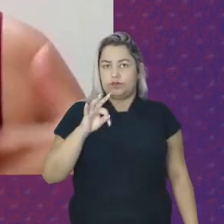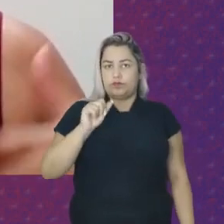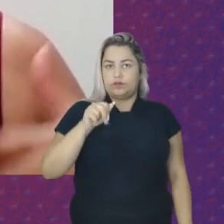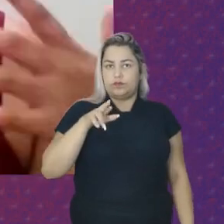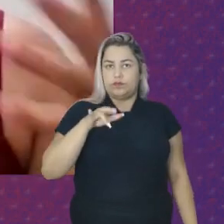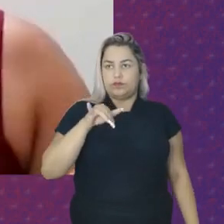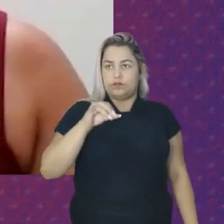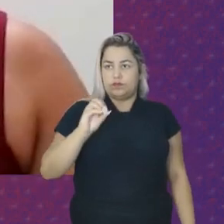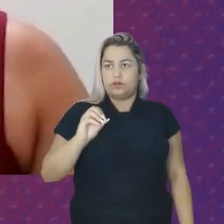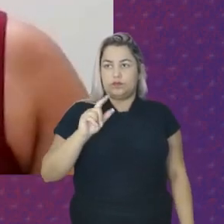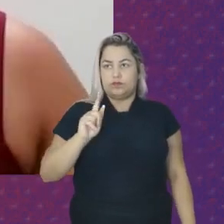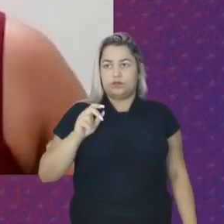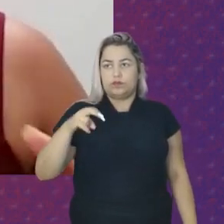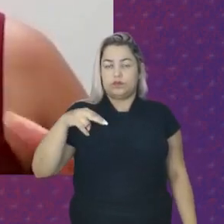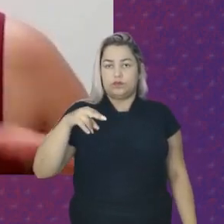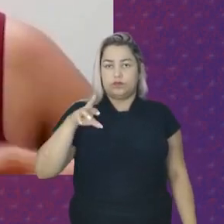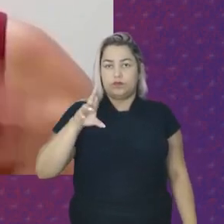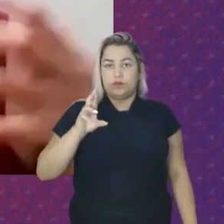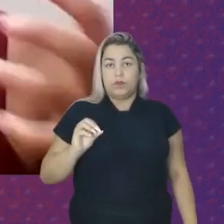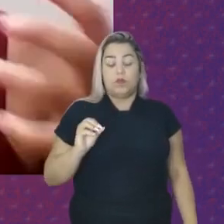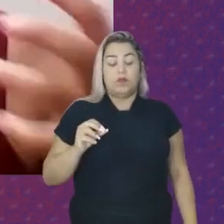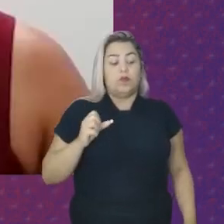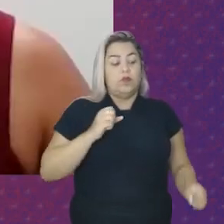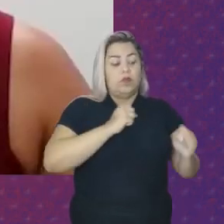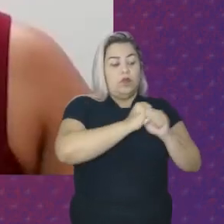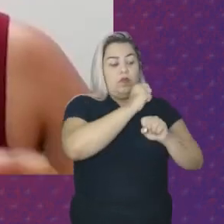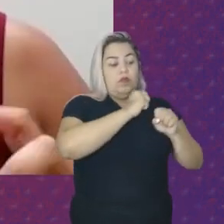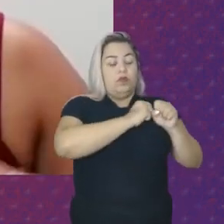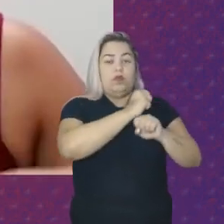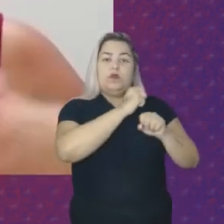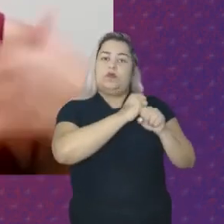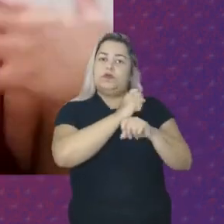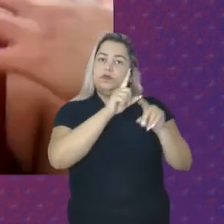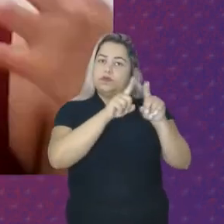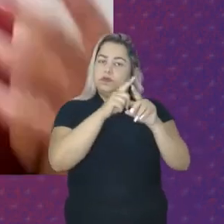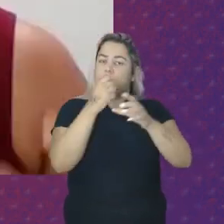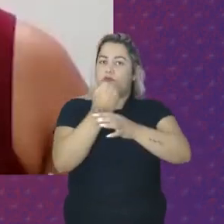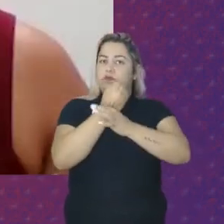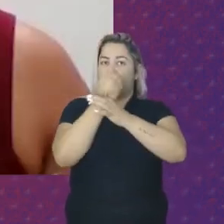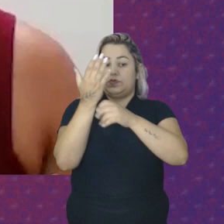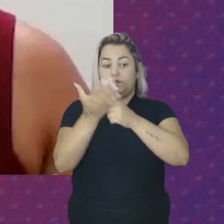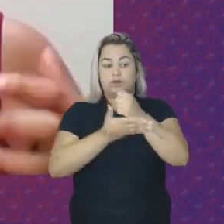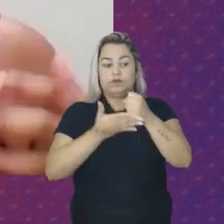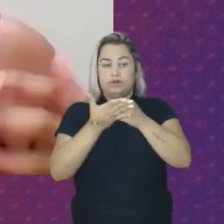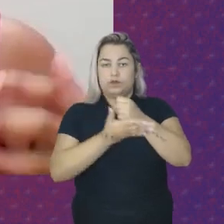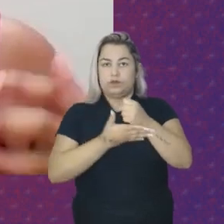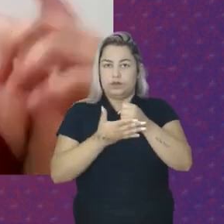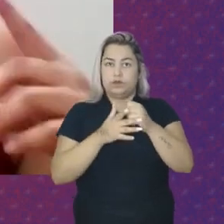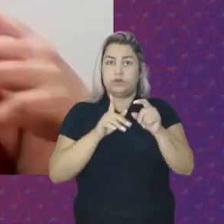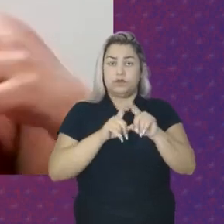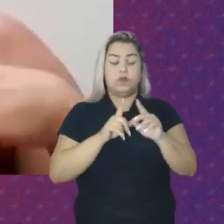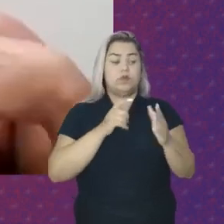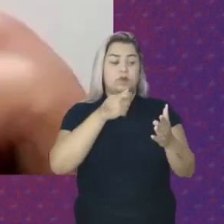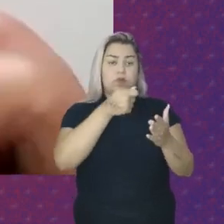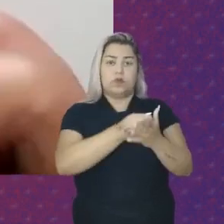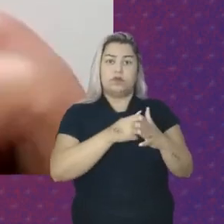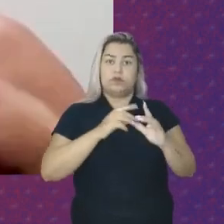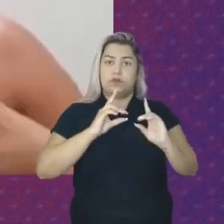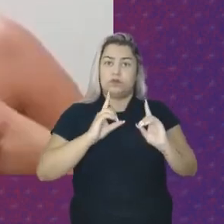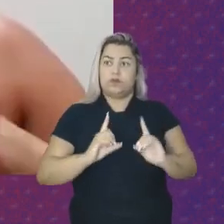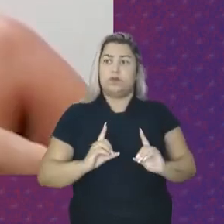ele surge nessa perspectiva, né, de construir uma política de segurança que tenha como base a garantia de direitos, em especial